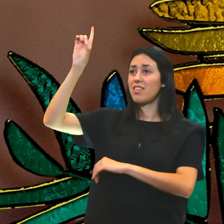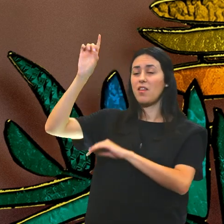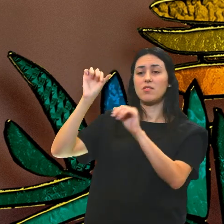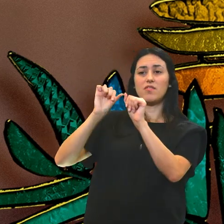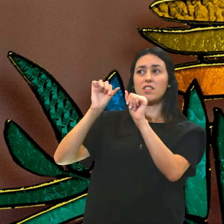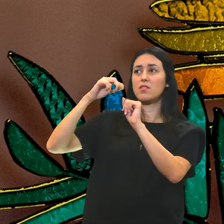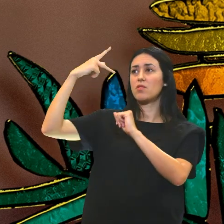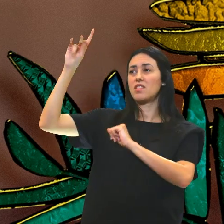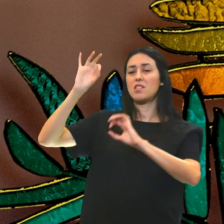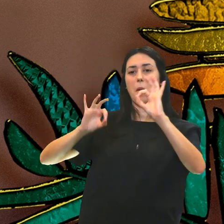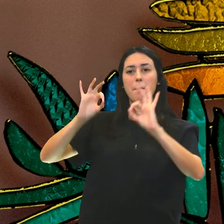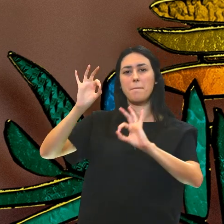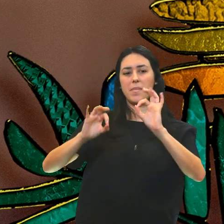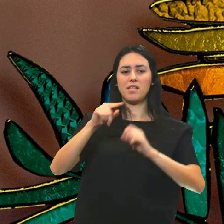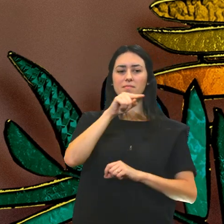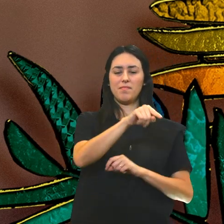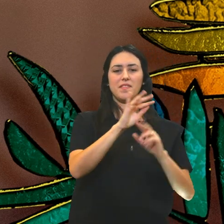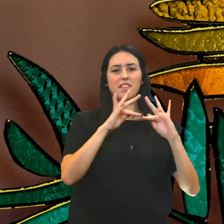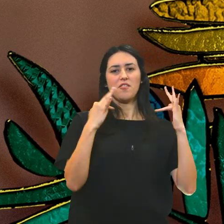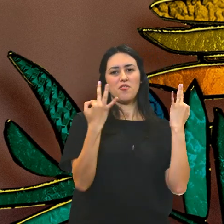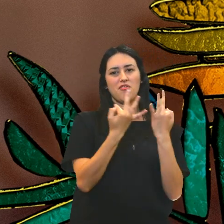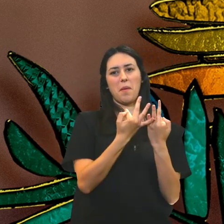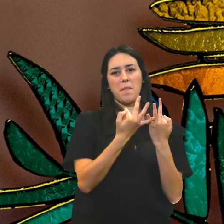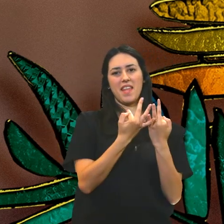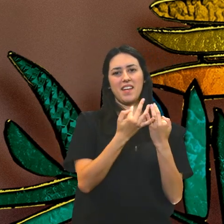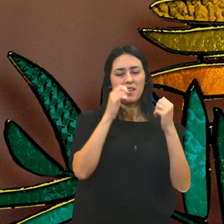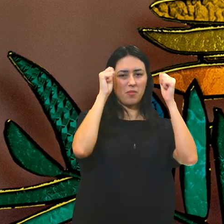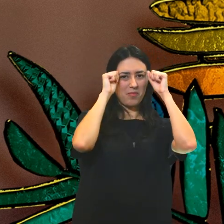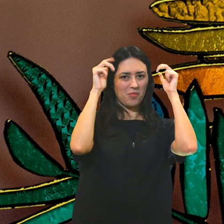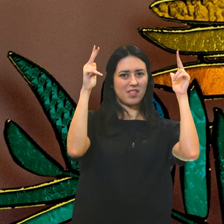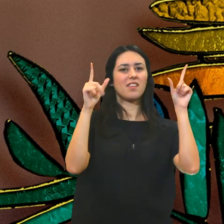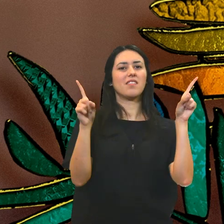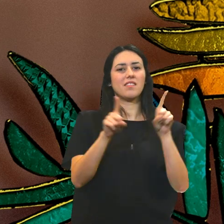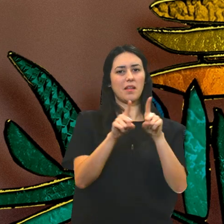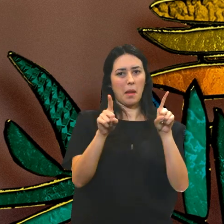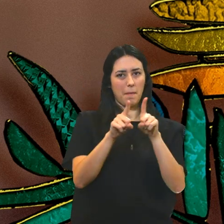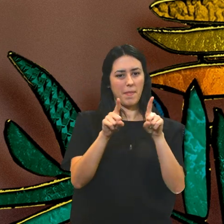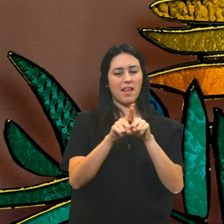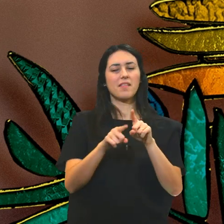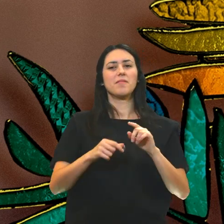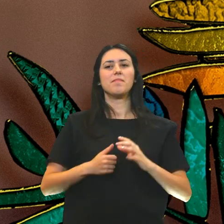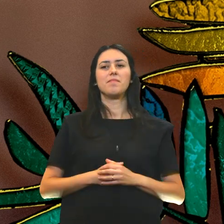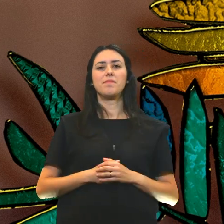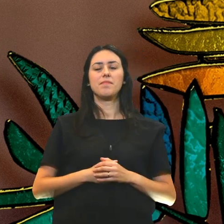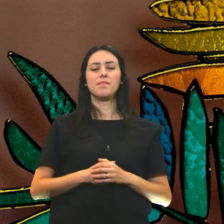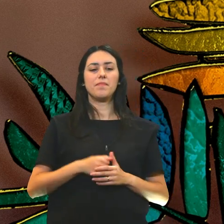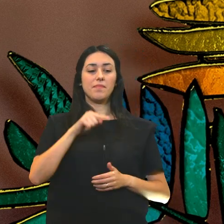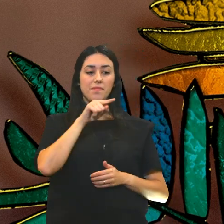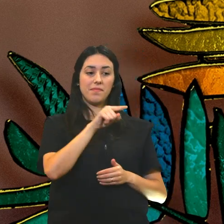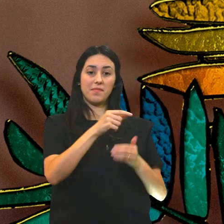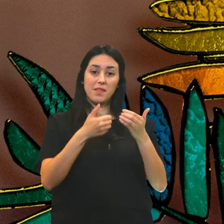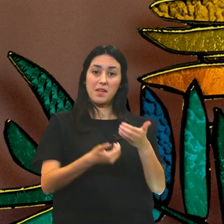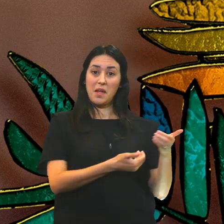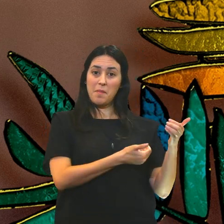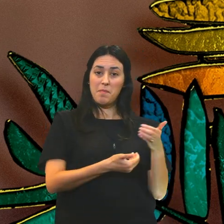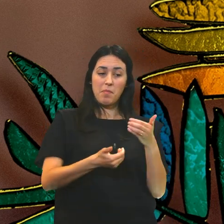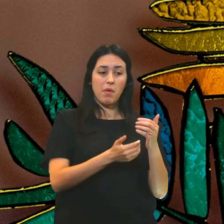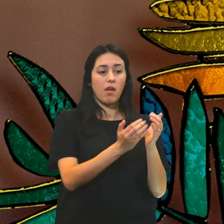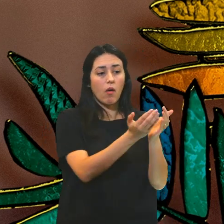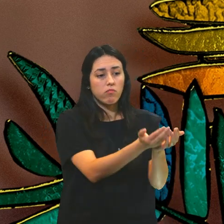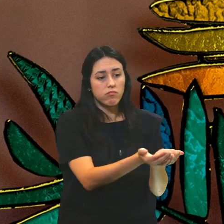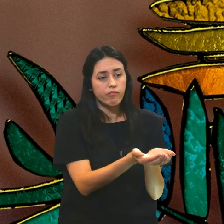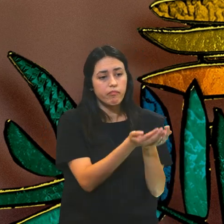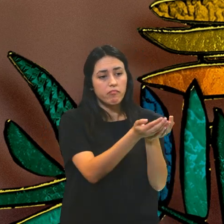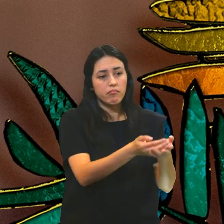plano na vida daquela família e na vida do Moisés. Bebê indo com o rio,